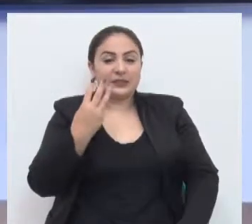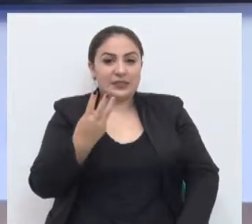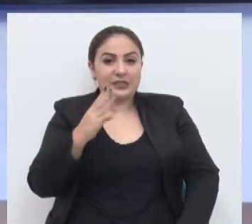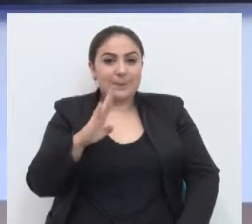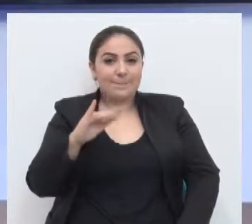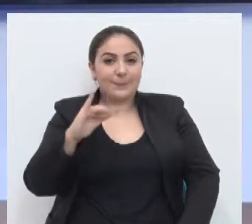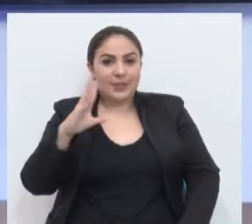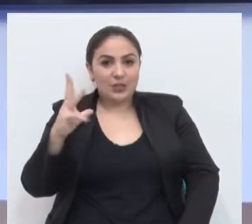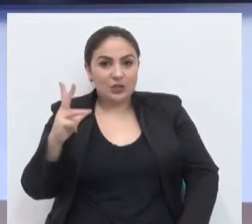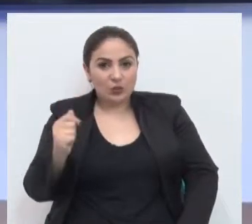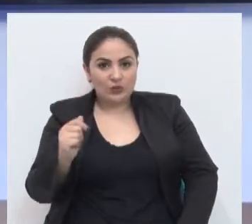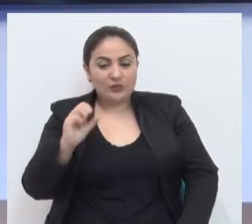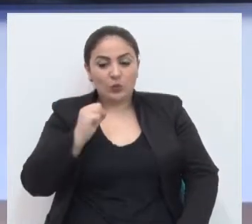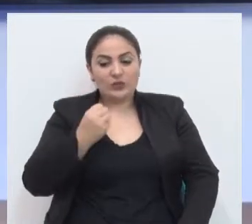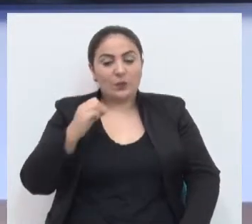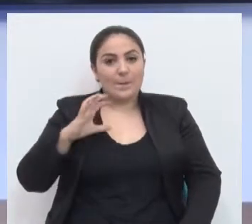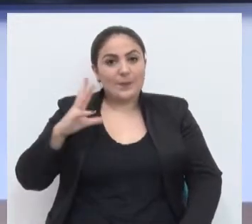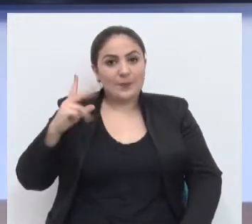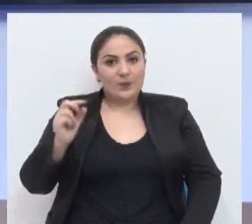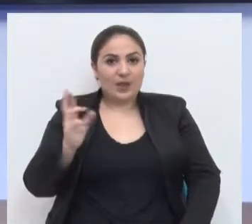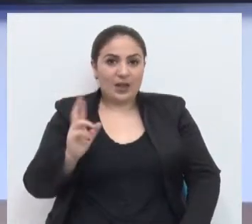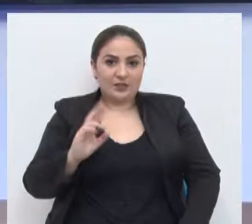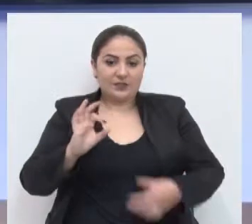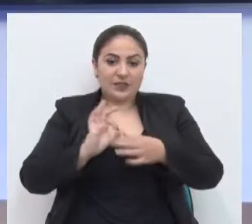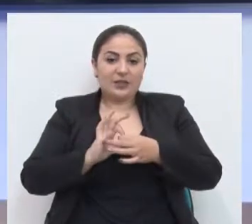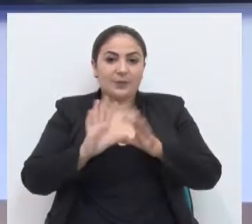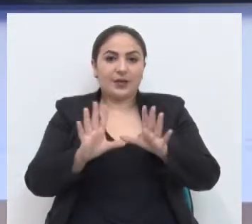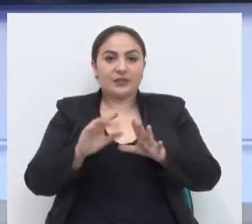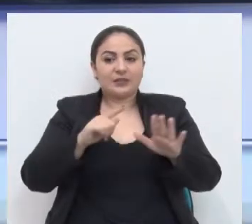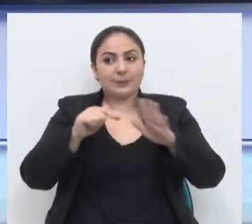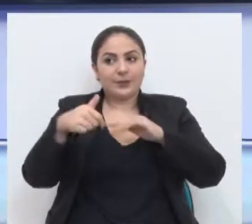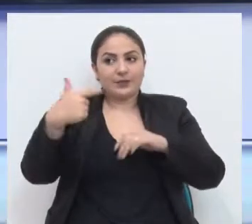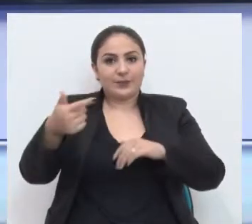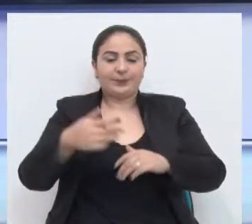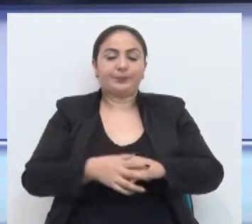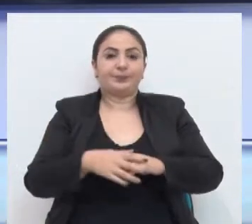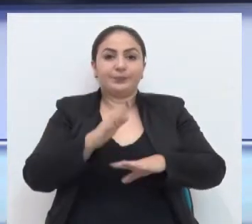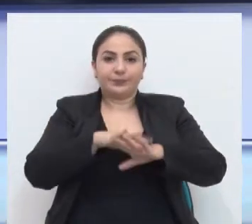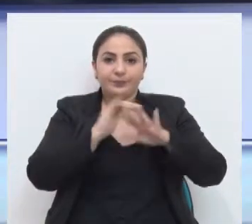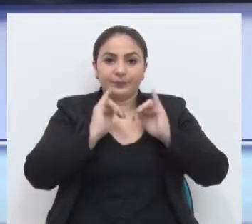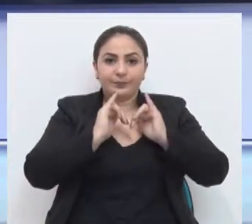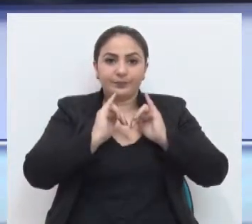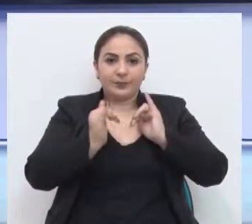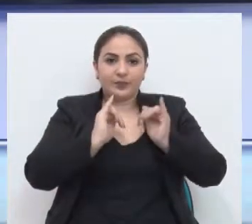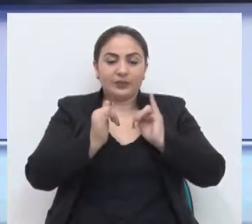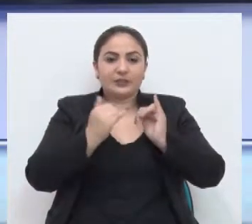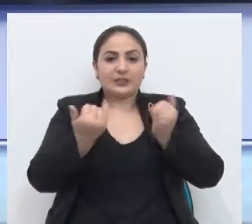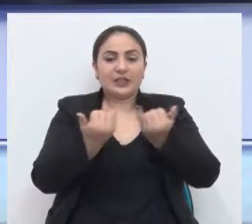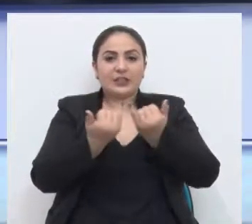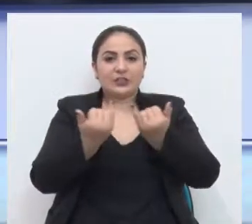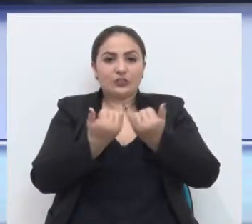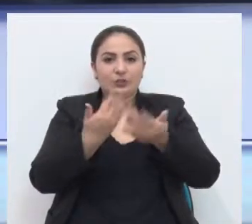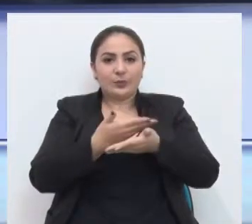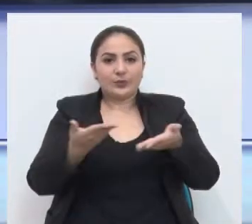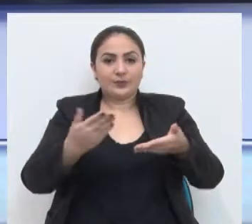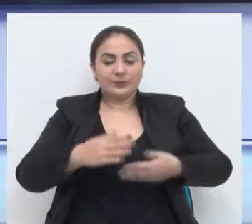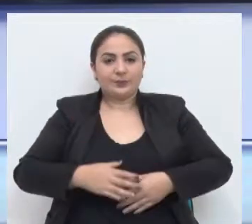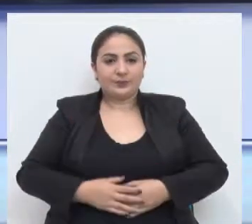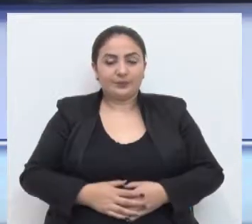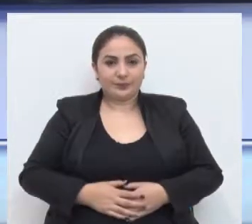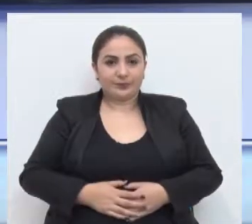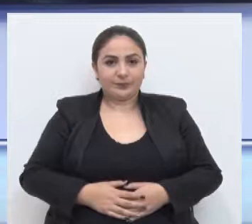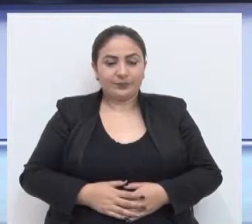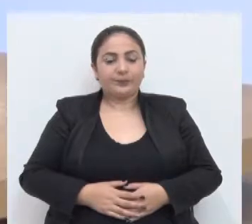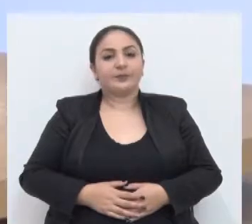800 milhões de reais e estarão disponíveis na próxima semana. Outras informações no site que está aparecendo